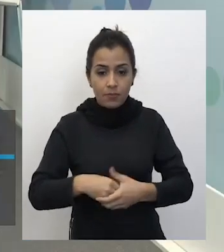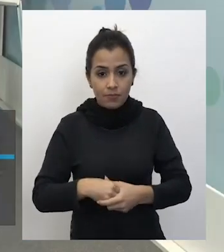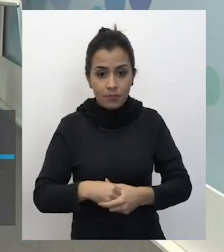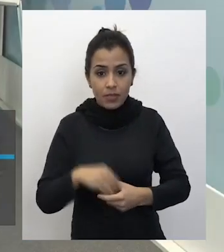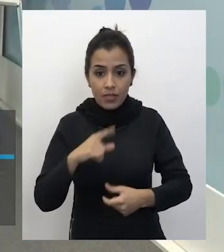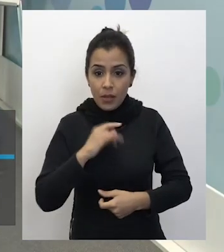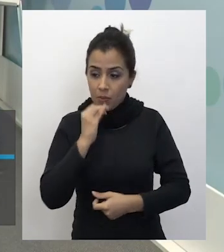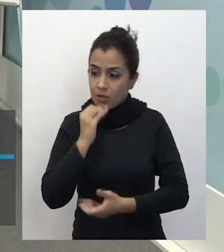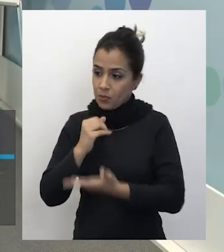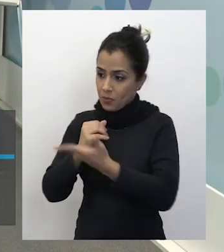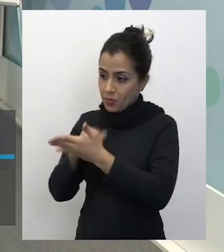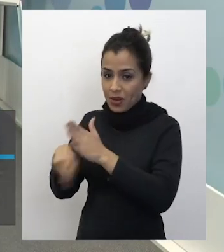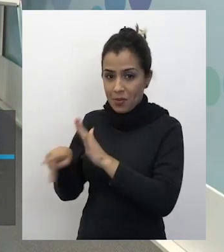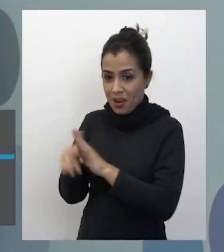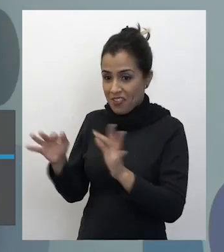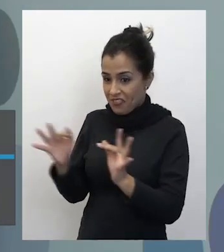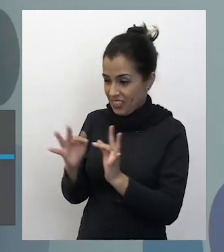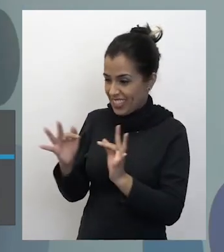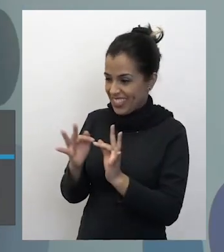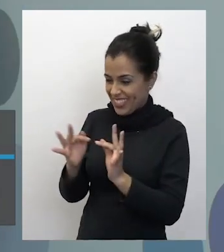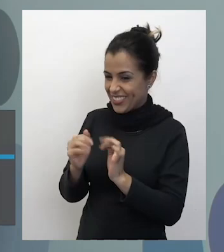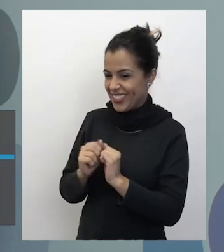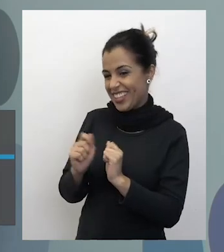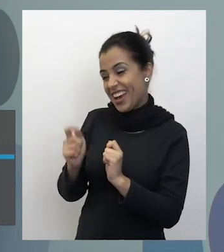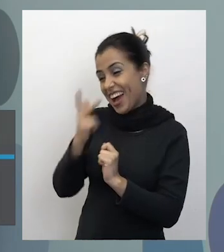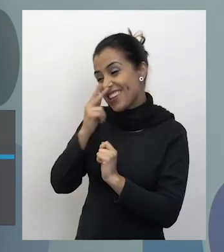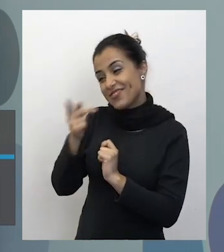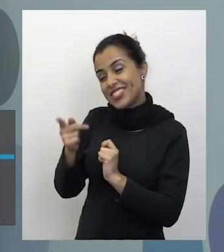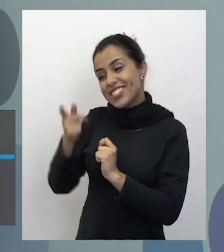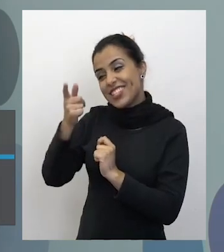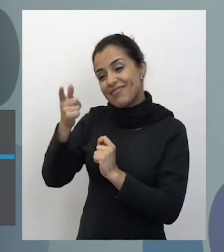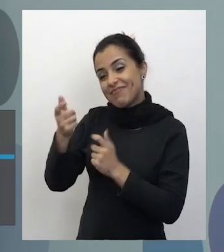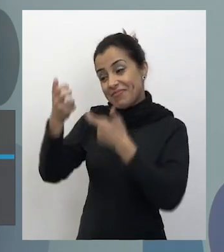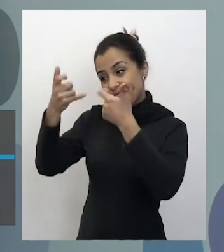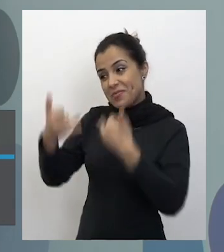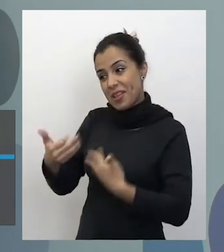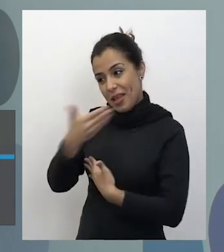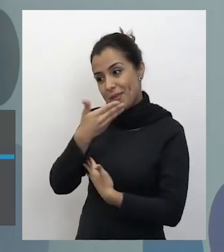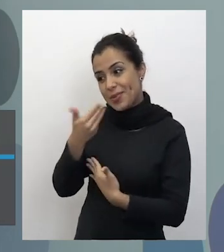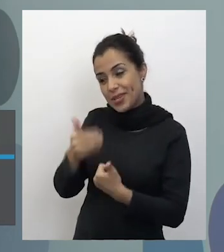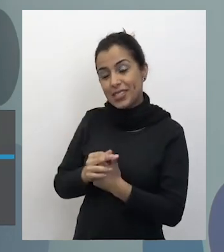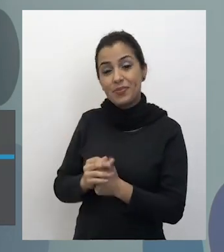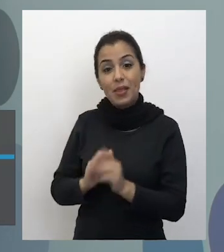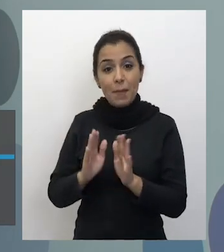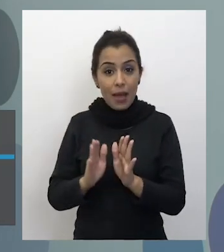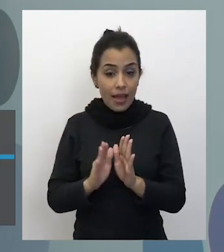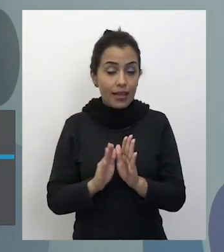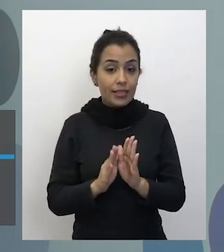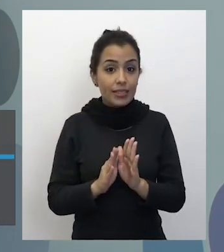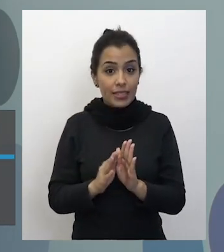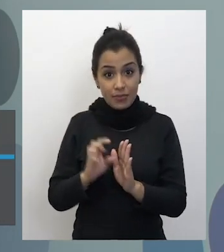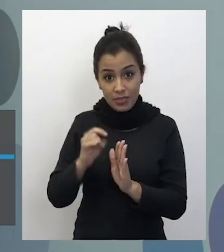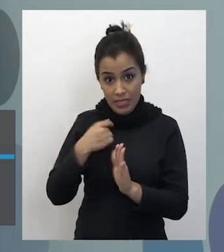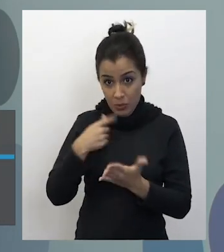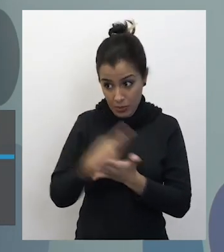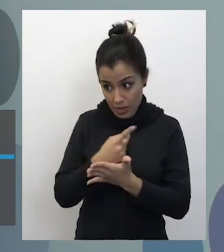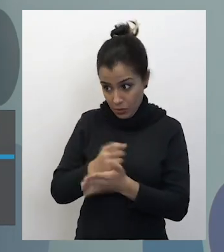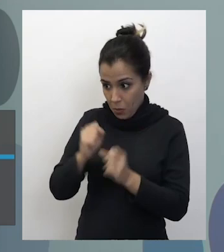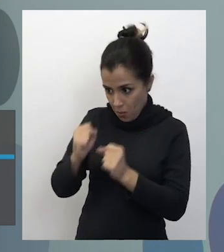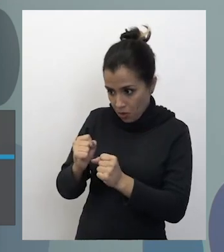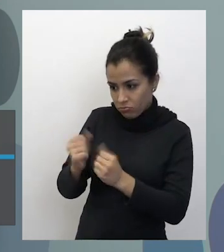que ele é físico. Então, ele pode até explicar melhor do que eu. Mas, se eu não estou enganado, professor, e aí o professor vai me corrigir se eu estiver